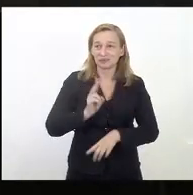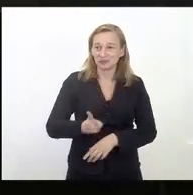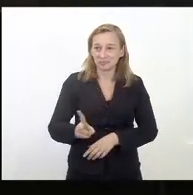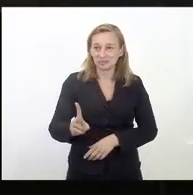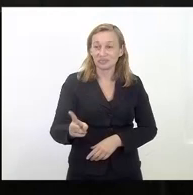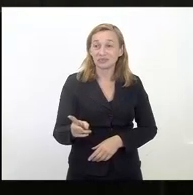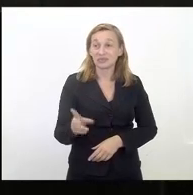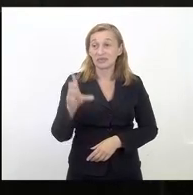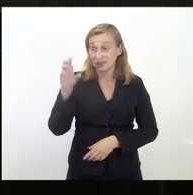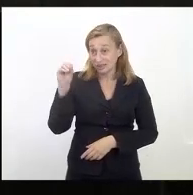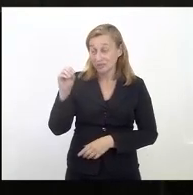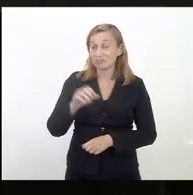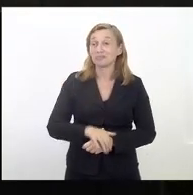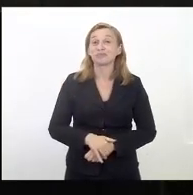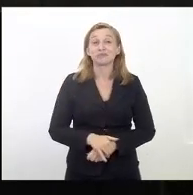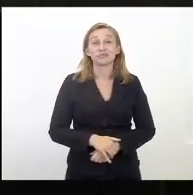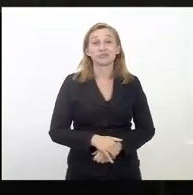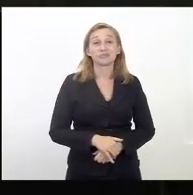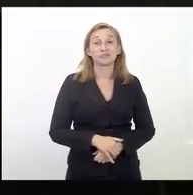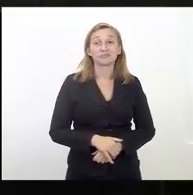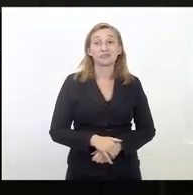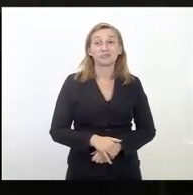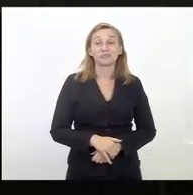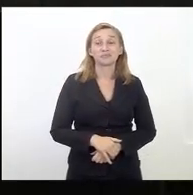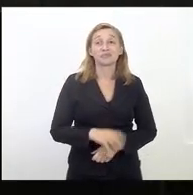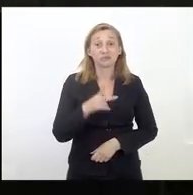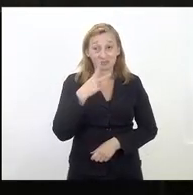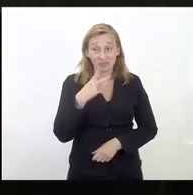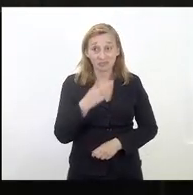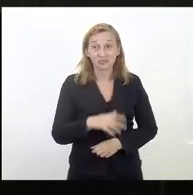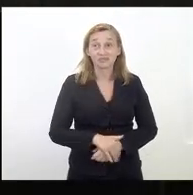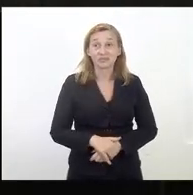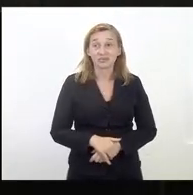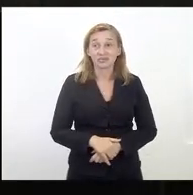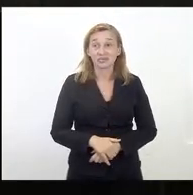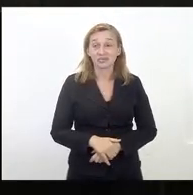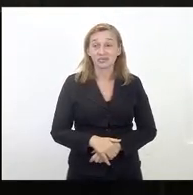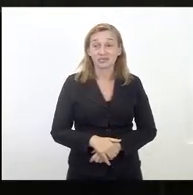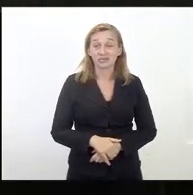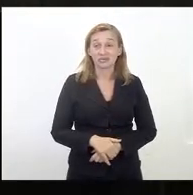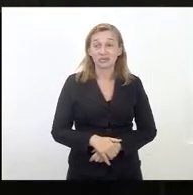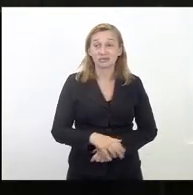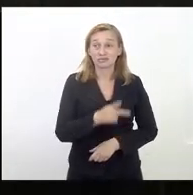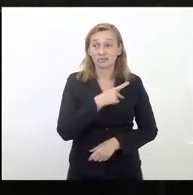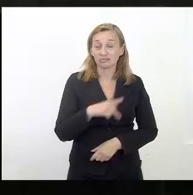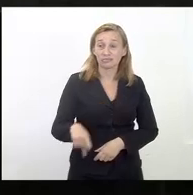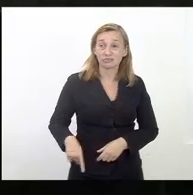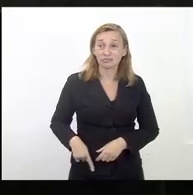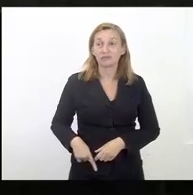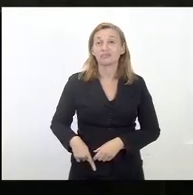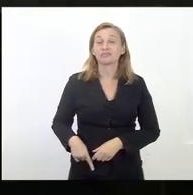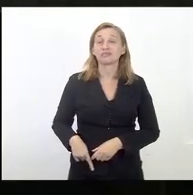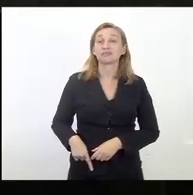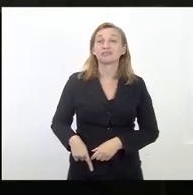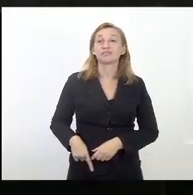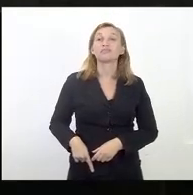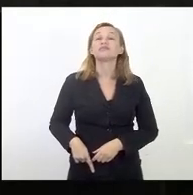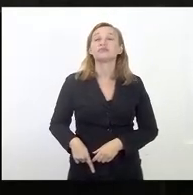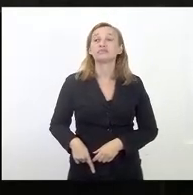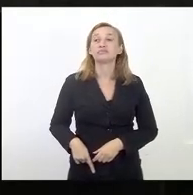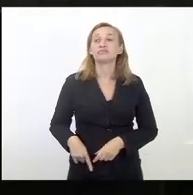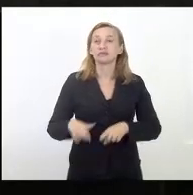fazemos mais cedo eu queria também trazer à baila com a presença do presidente da Comissão de servidores públicos da casa